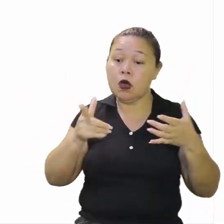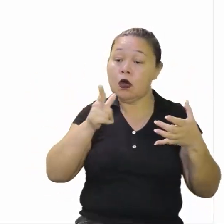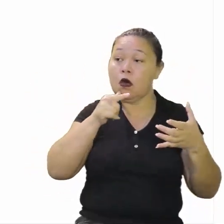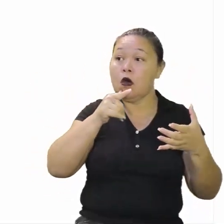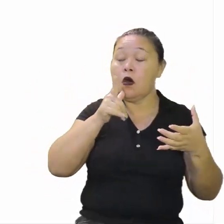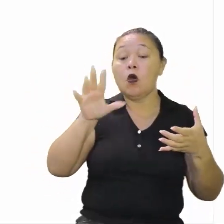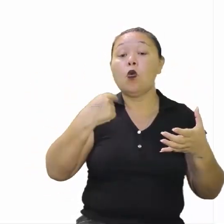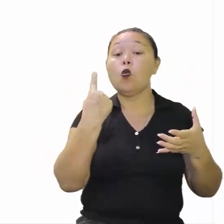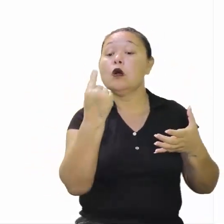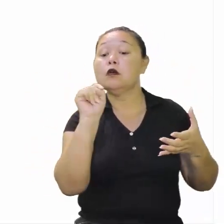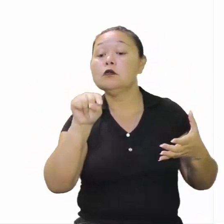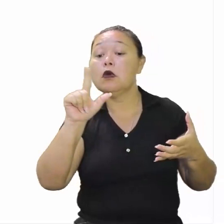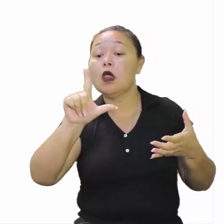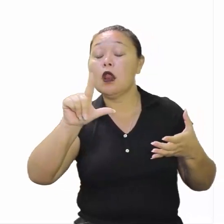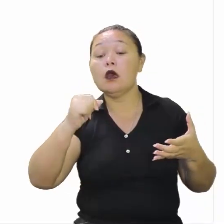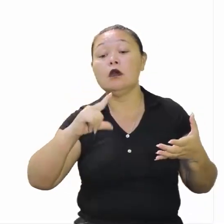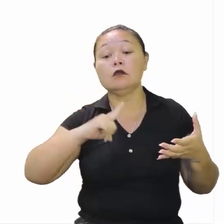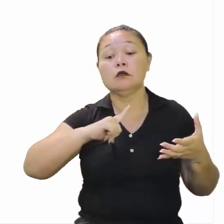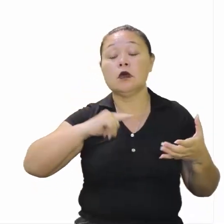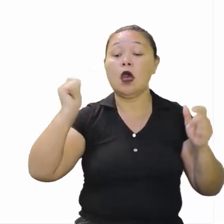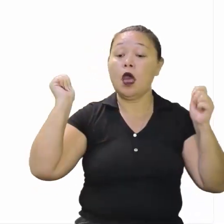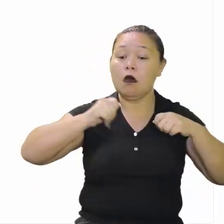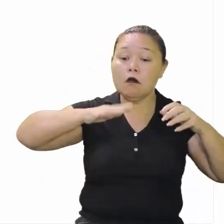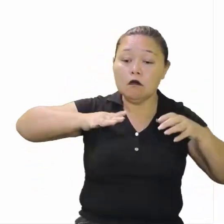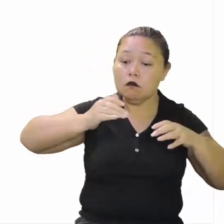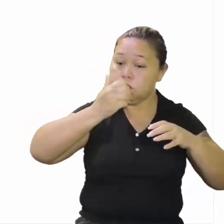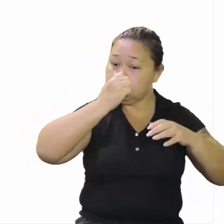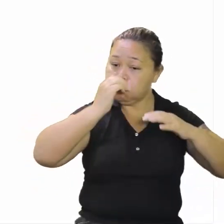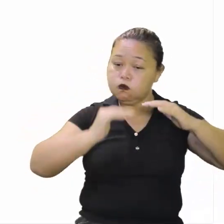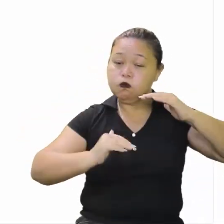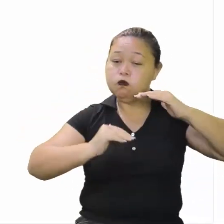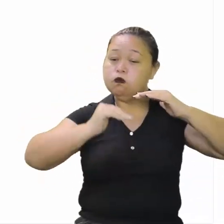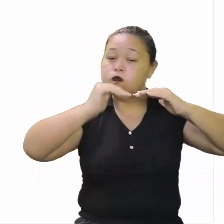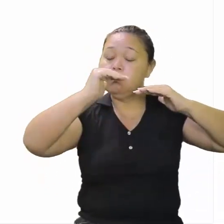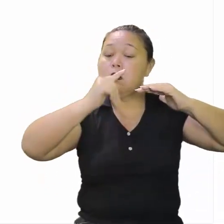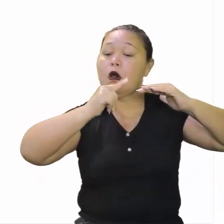1000 litros tem? Ah, tem capacidade para